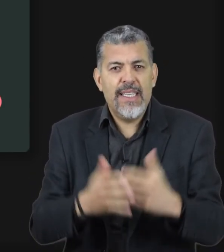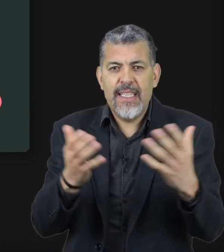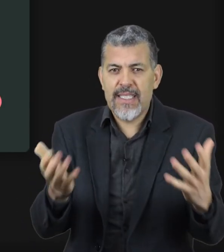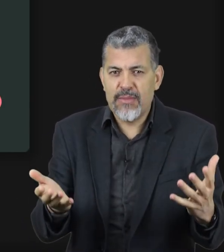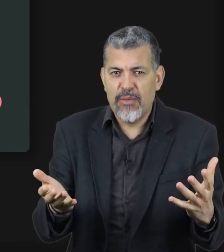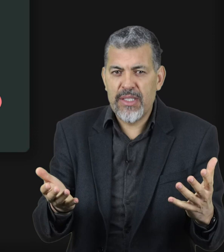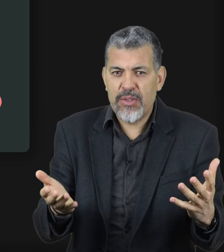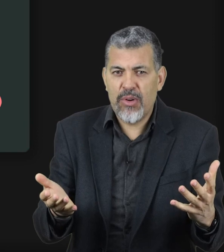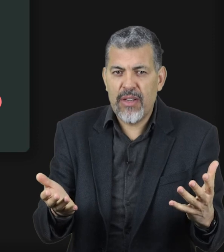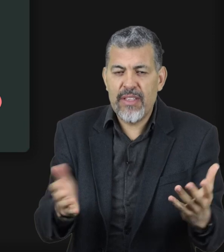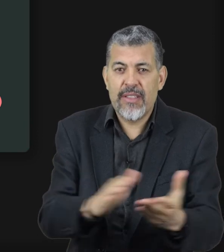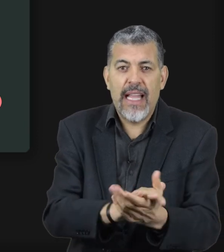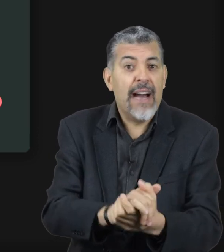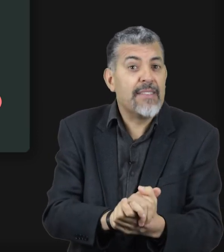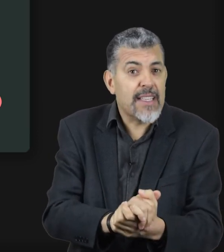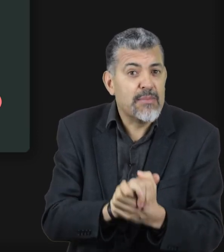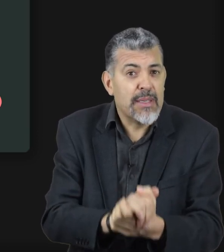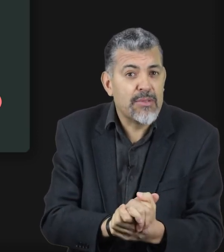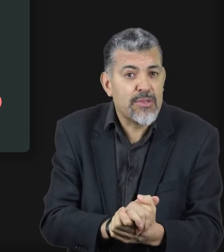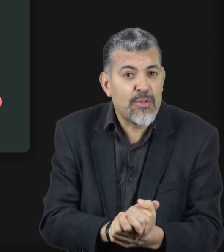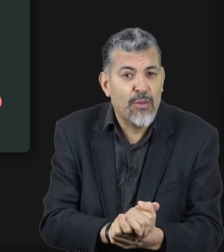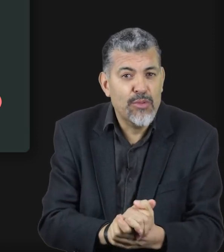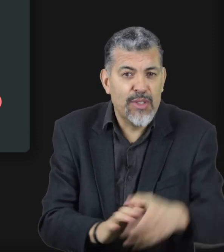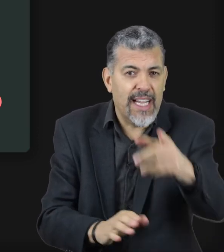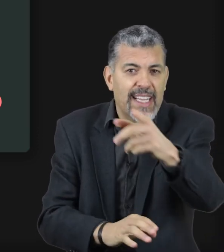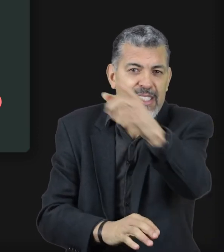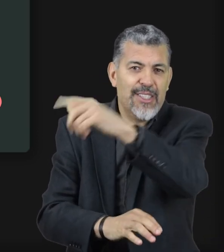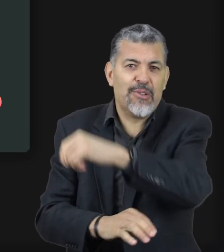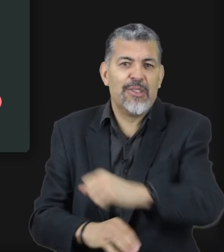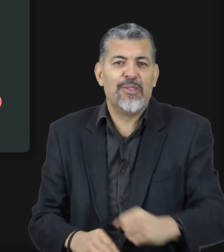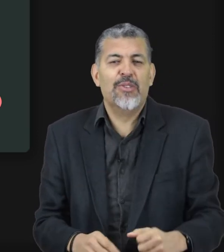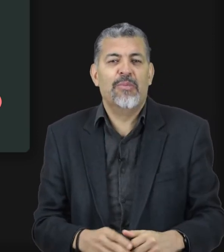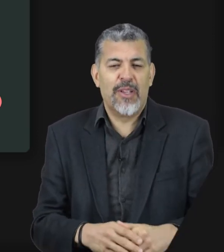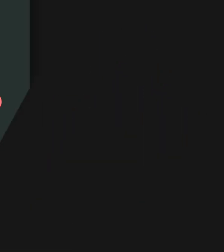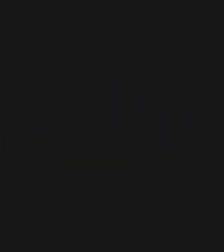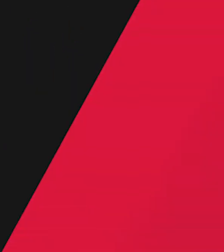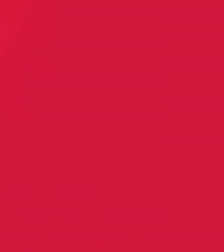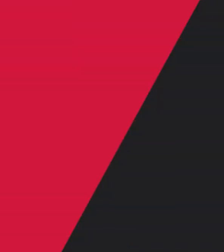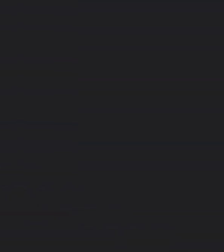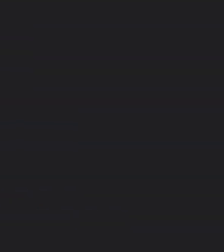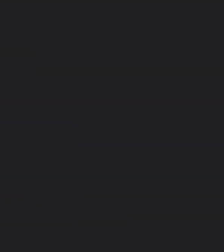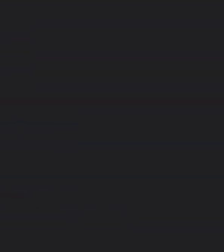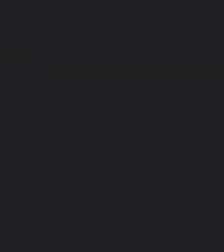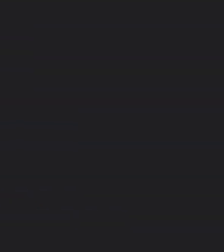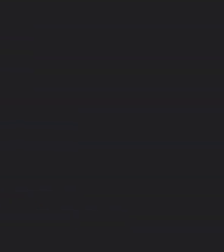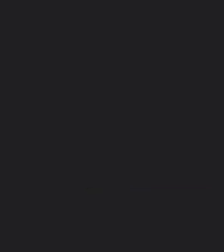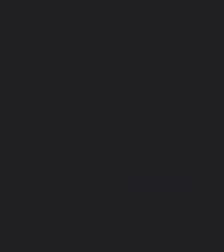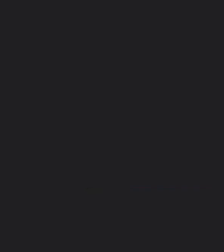sempre e nesses momentos de coronavírus, lave as mãos como nunca. Te encontro no próximo tema.